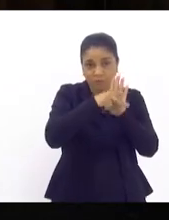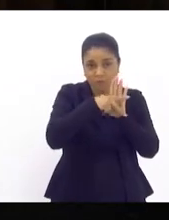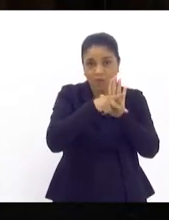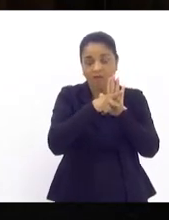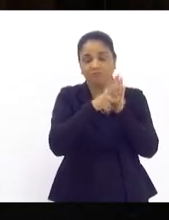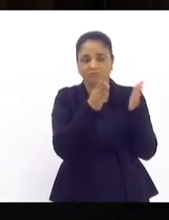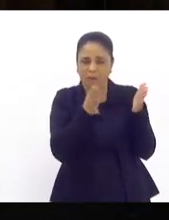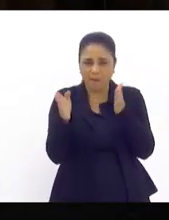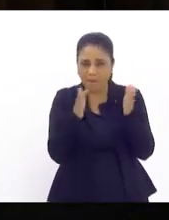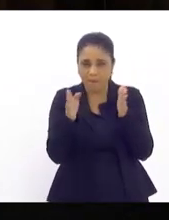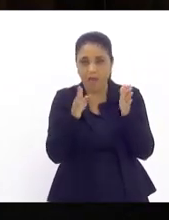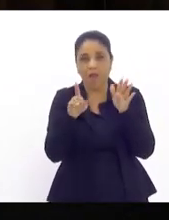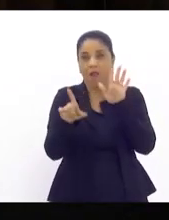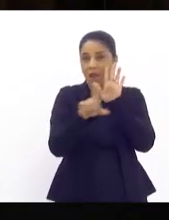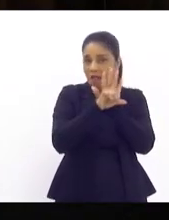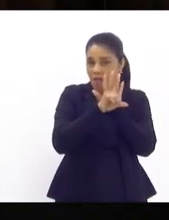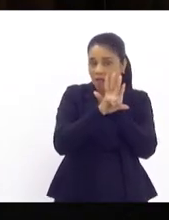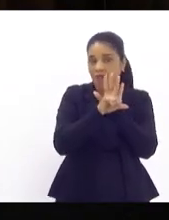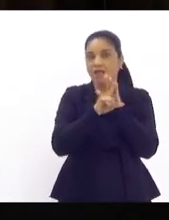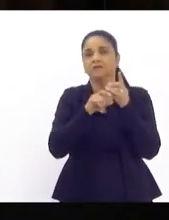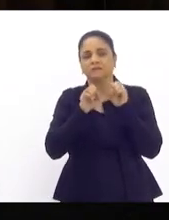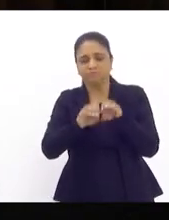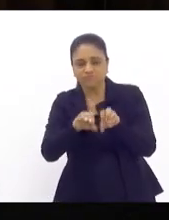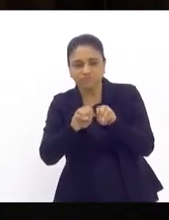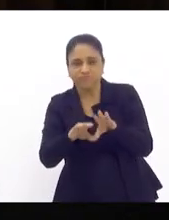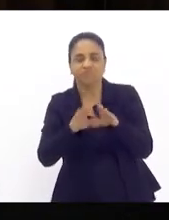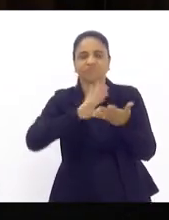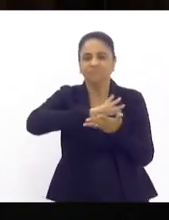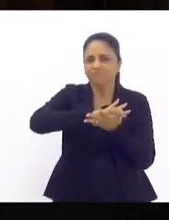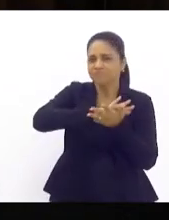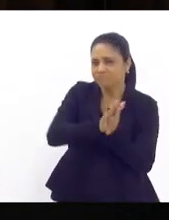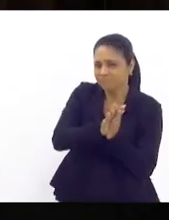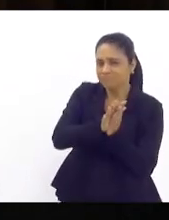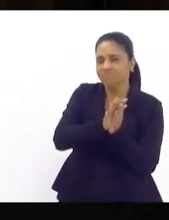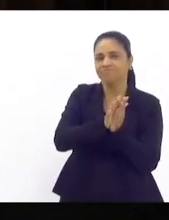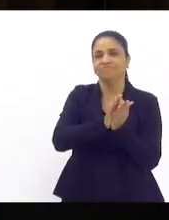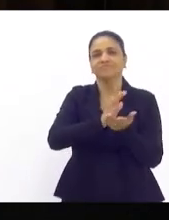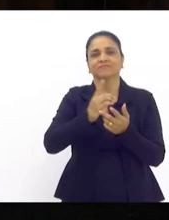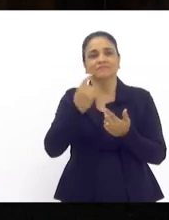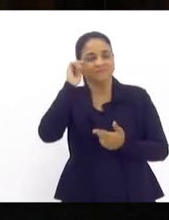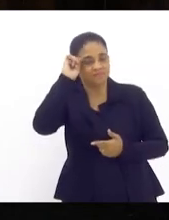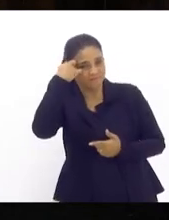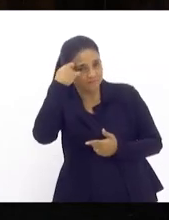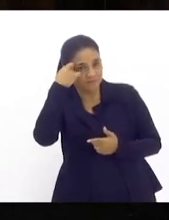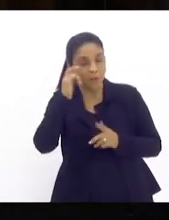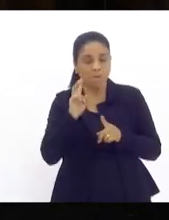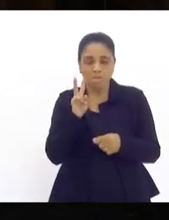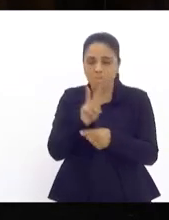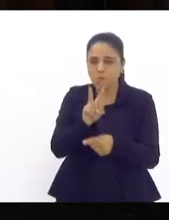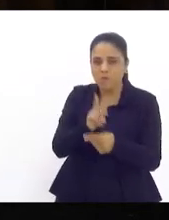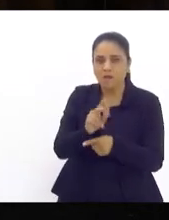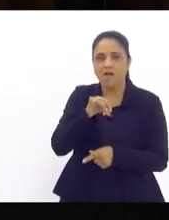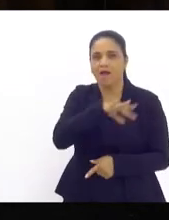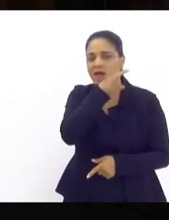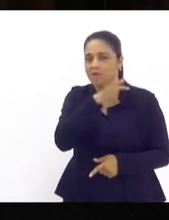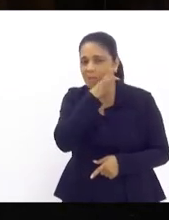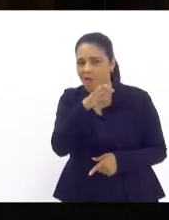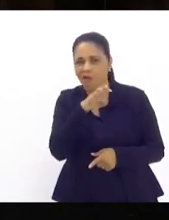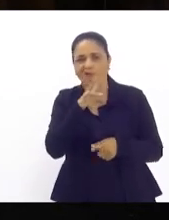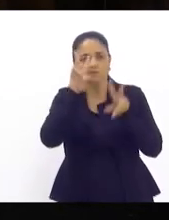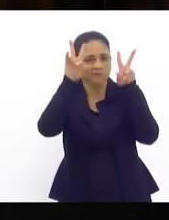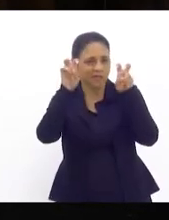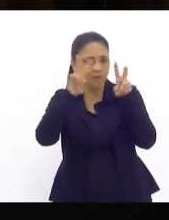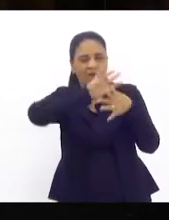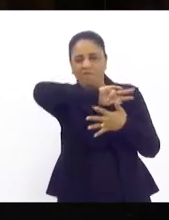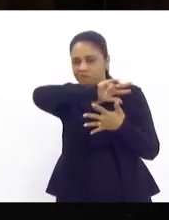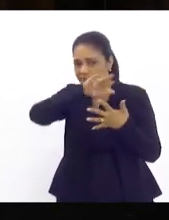pautados na questão racial, pautados na educação, pautados nos direitos humanos, pautados na proteção animal, pautados em diversos temas.